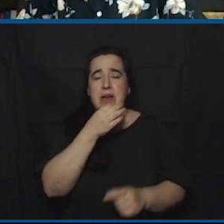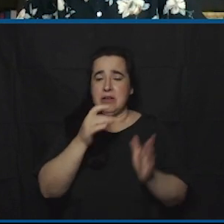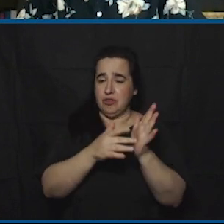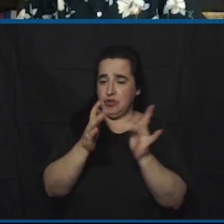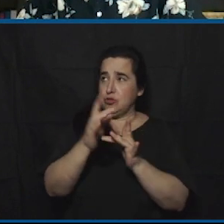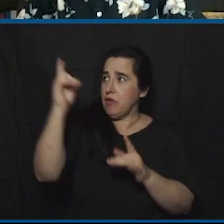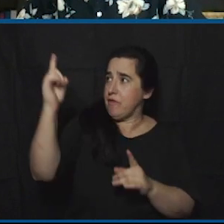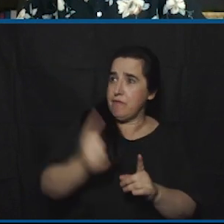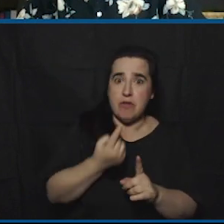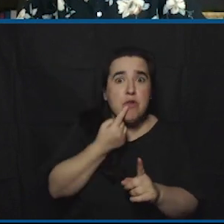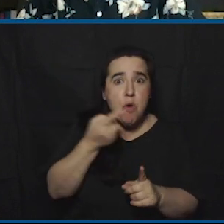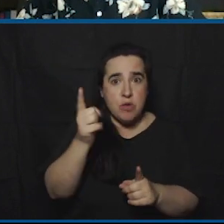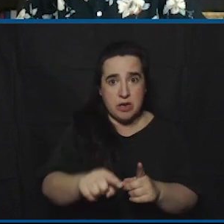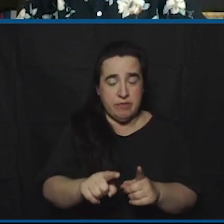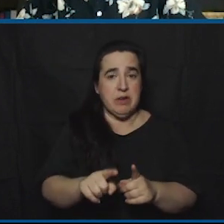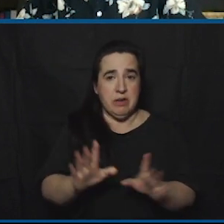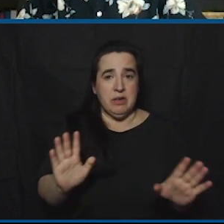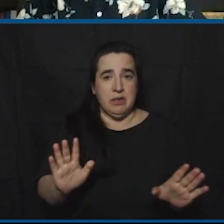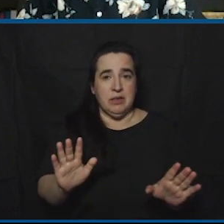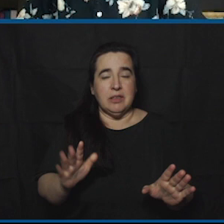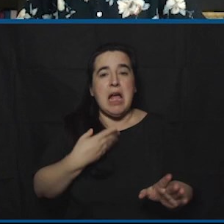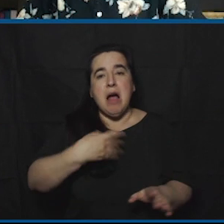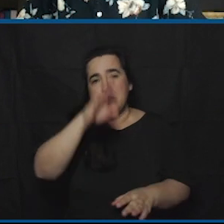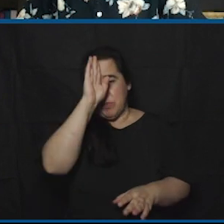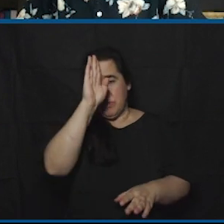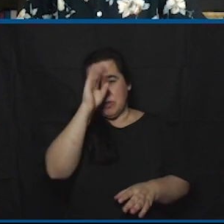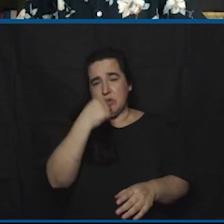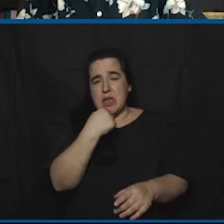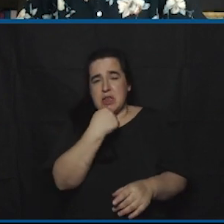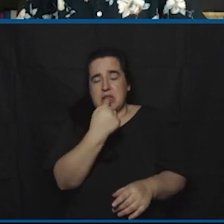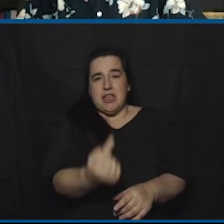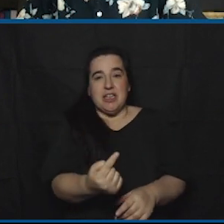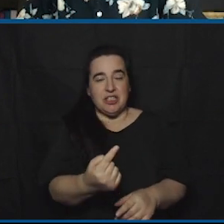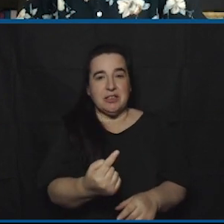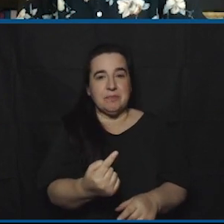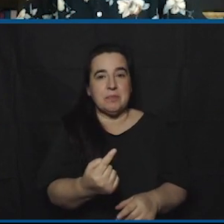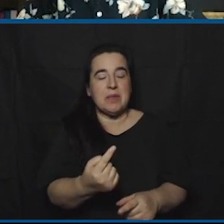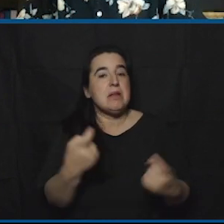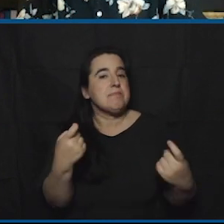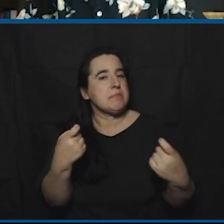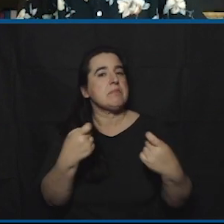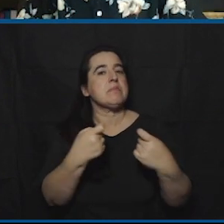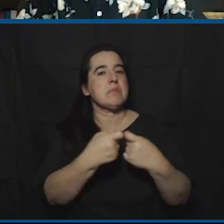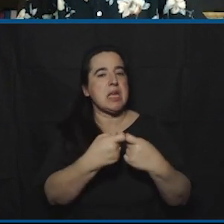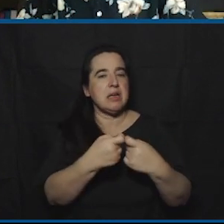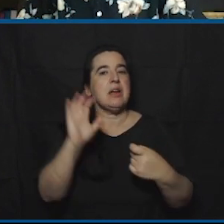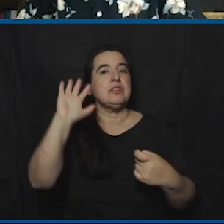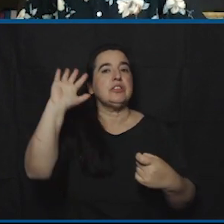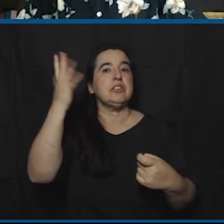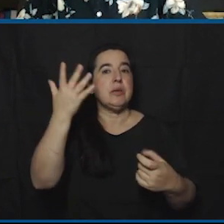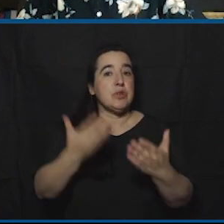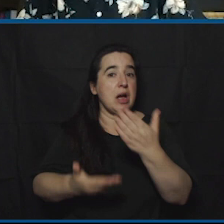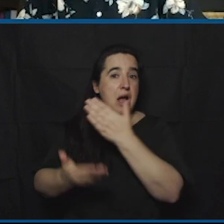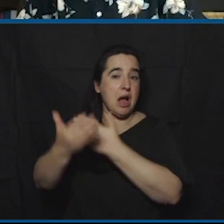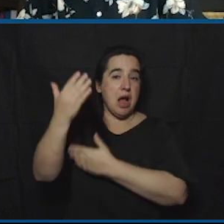vinda, em que na profecia que ele mostra, ele vai fazer uma aplicação aos tempos em que estavam a